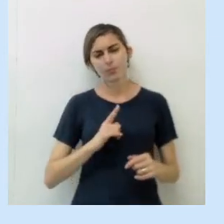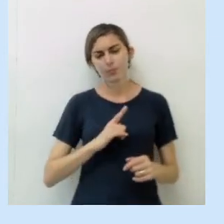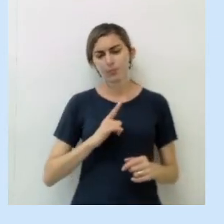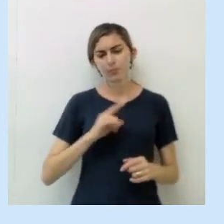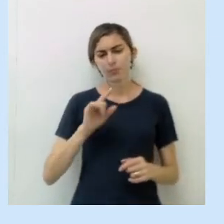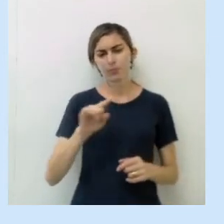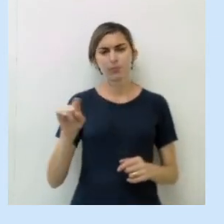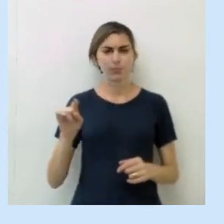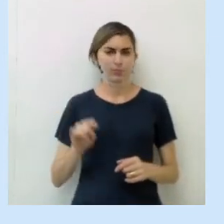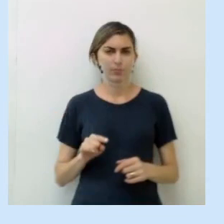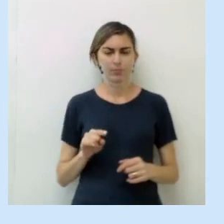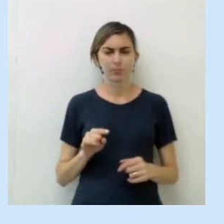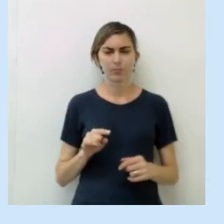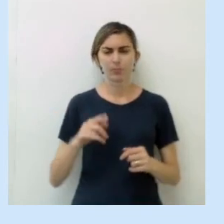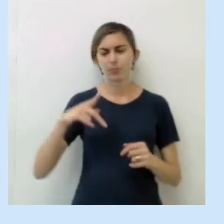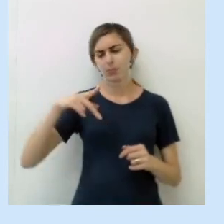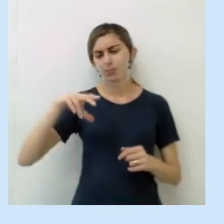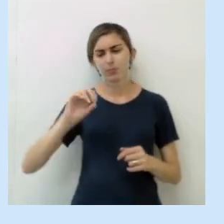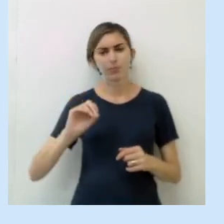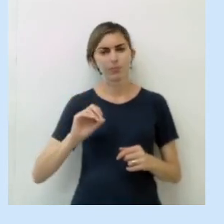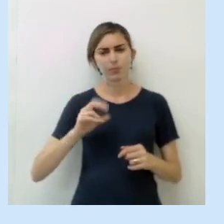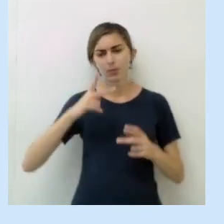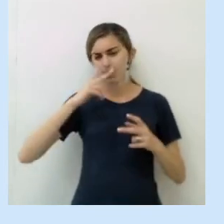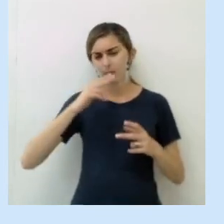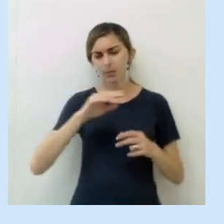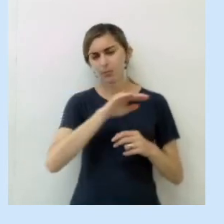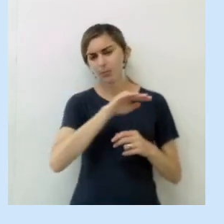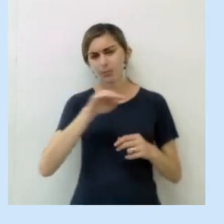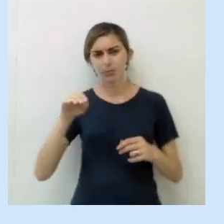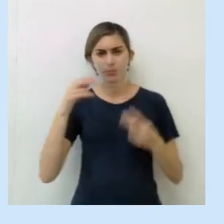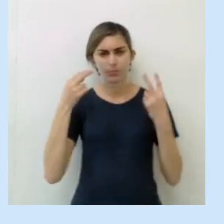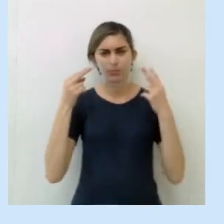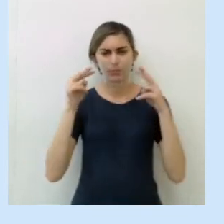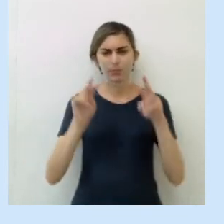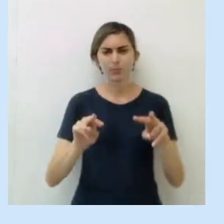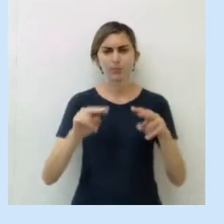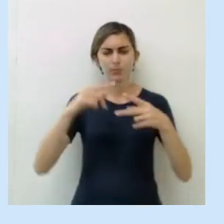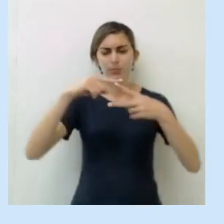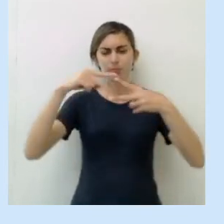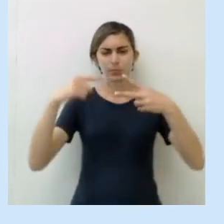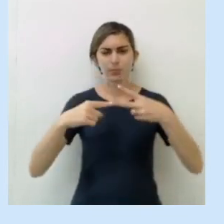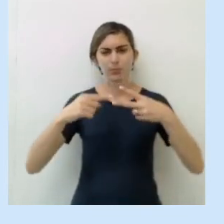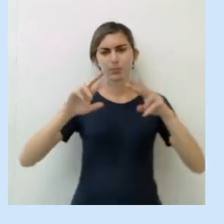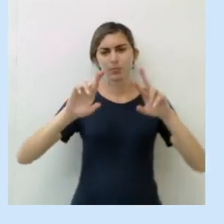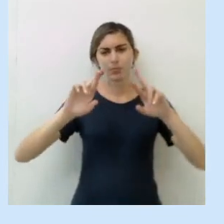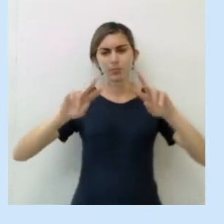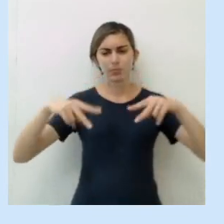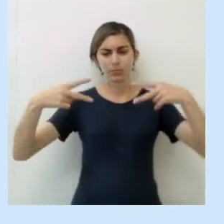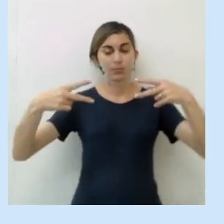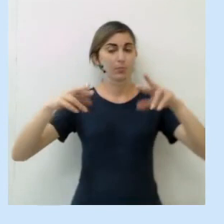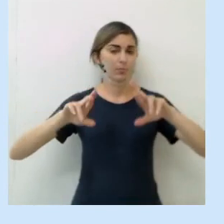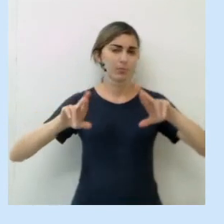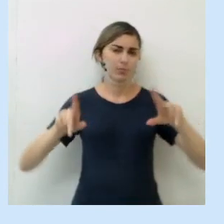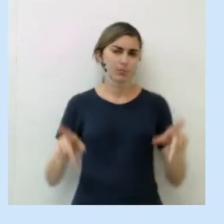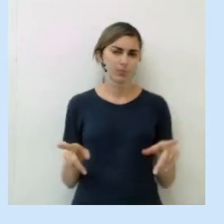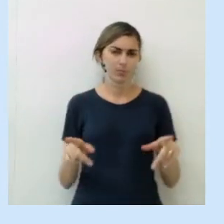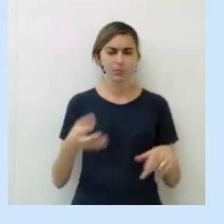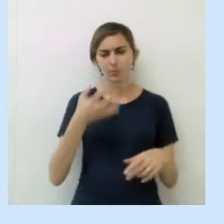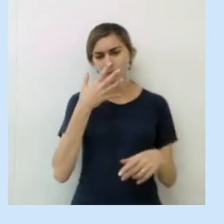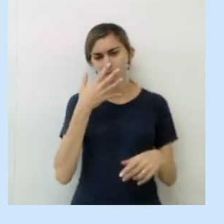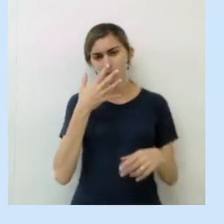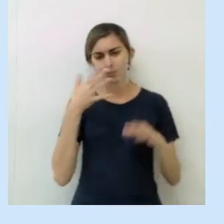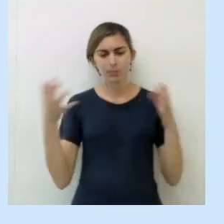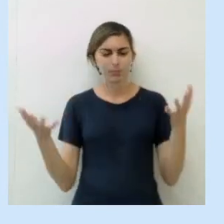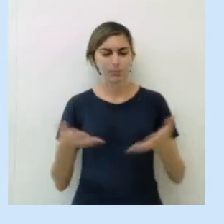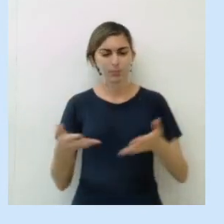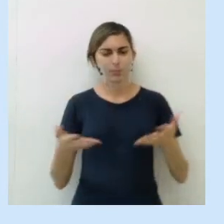aqui, ó, o plano passando no meio, né, como a gente já viu, e aqui os dois radicais em posições diferentes. Observa que